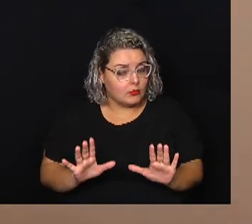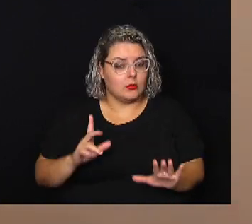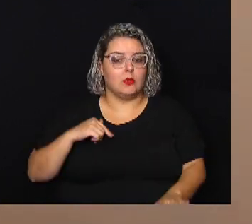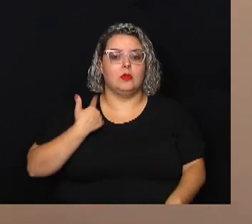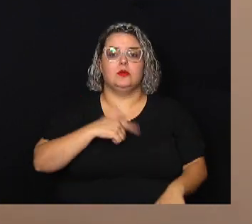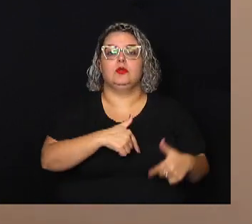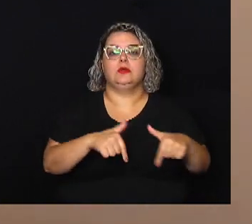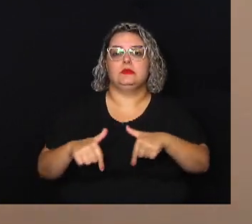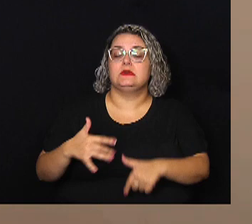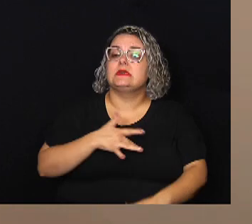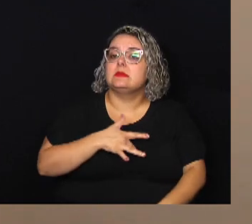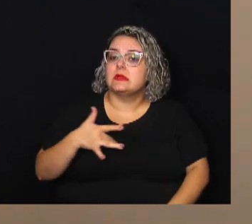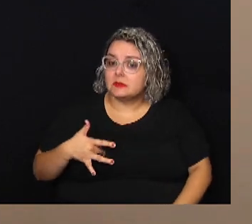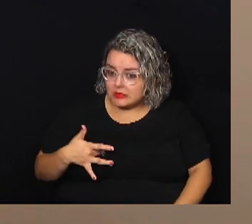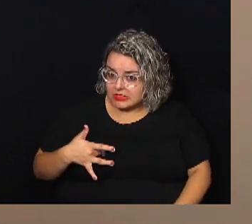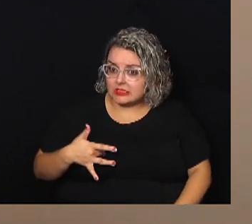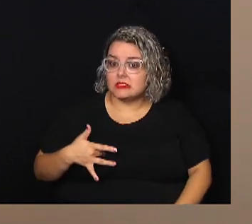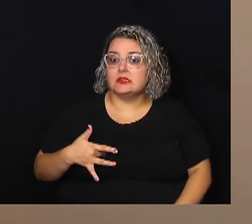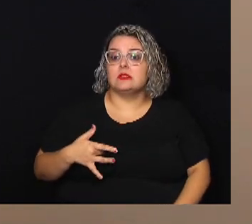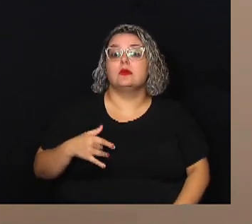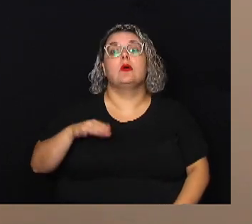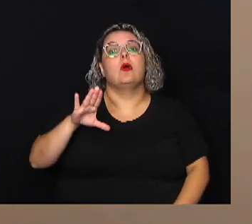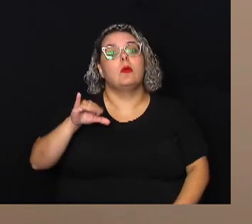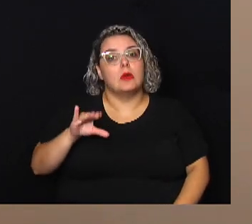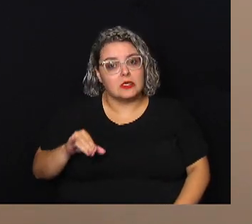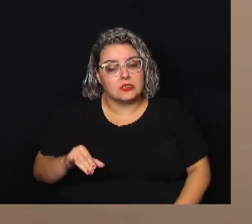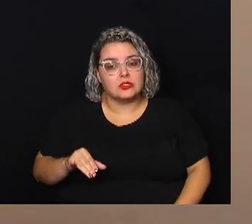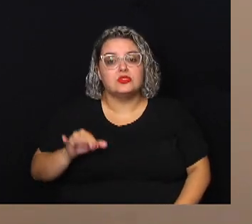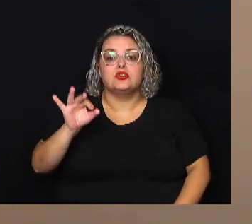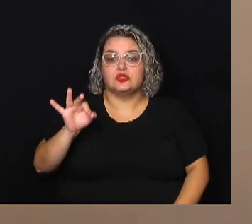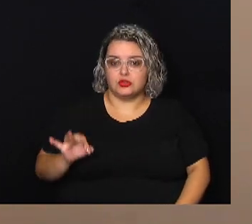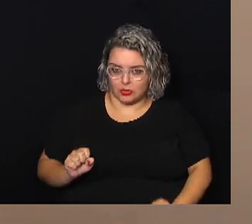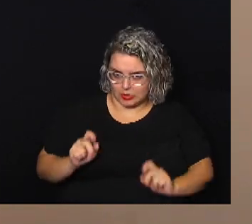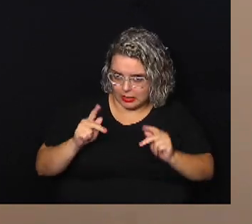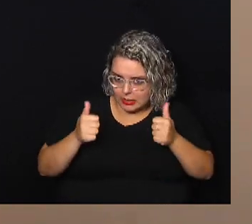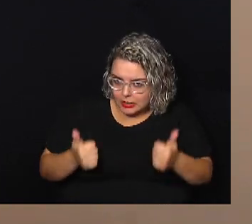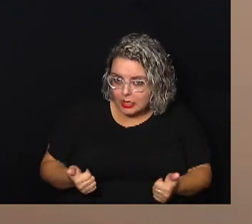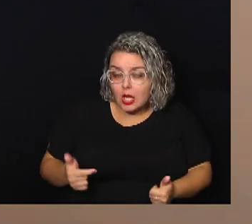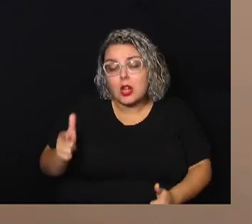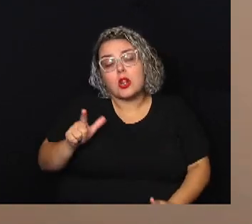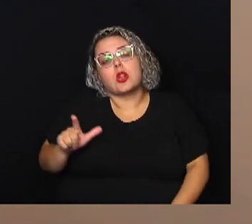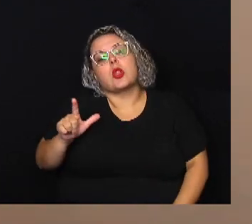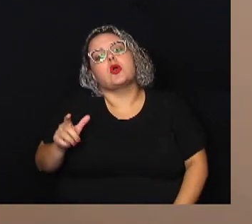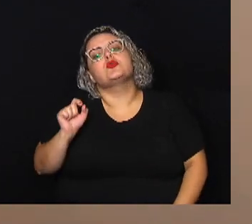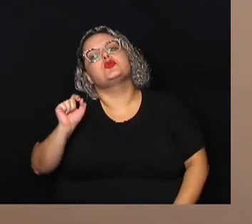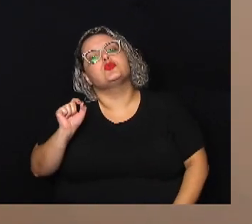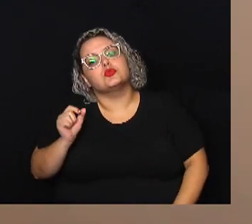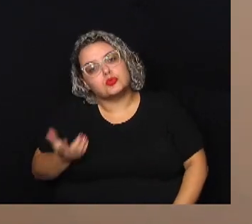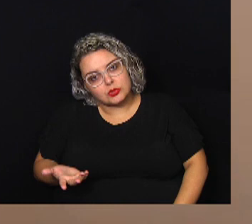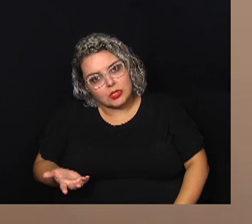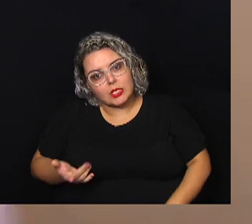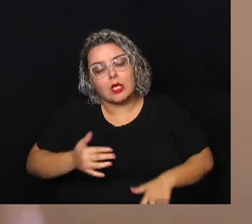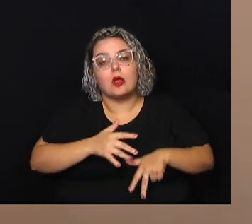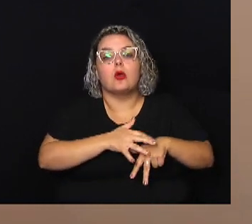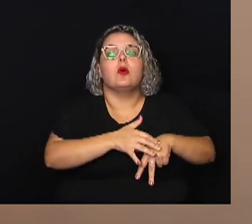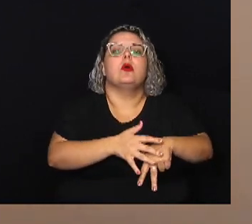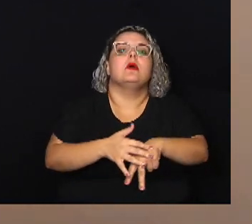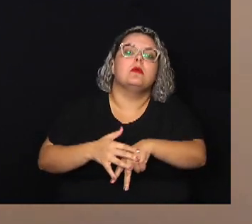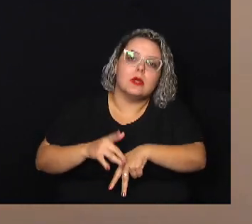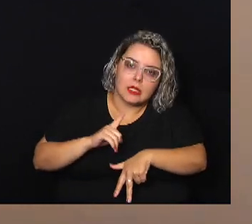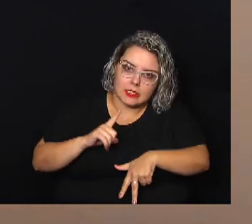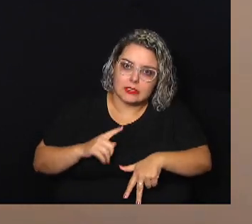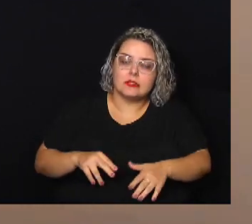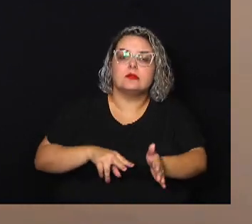na saúde como uma ciência de probabilidades, ok? Obviamente que o paciente que tem o diagnóstico